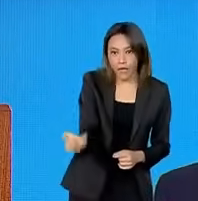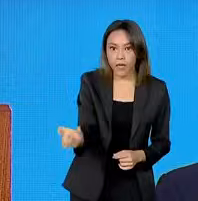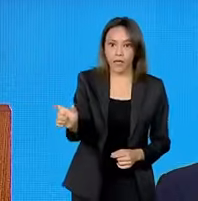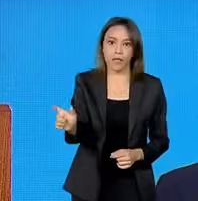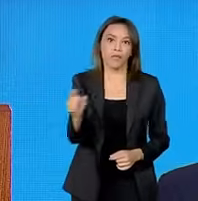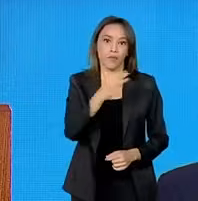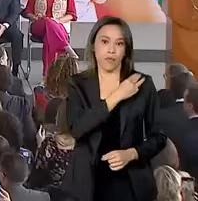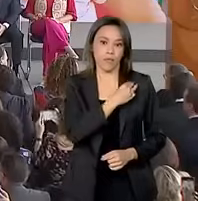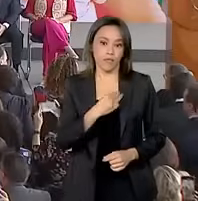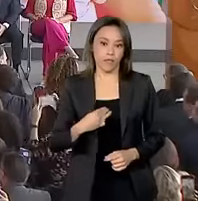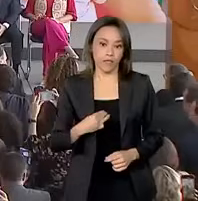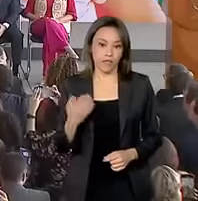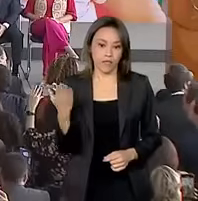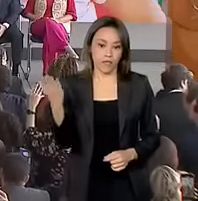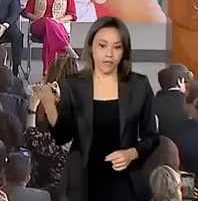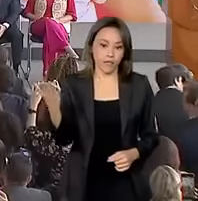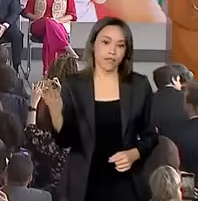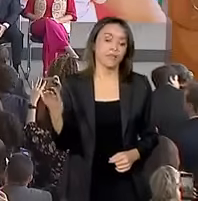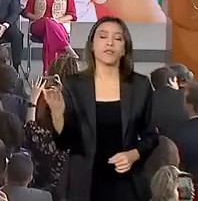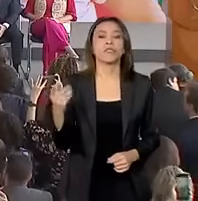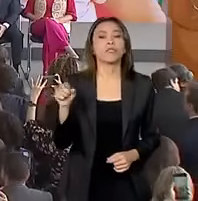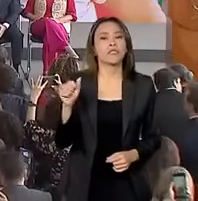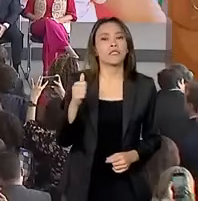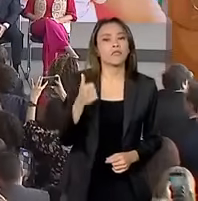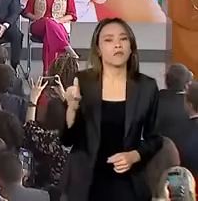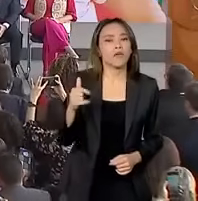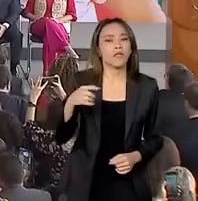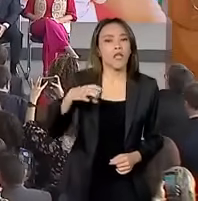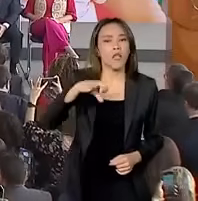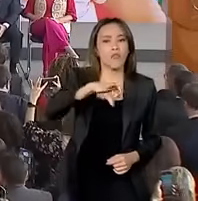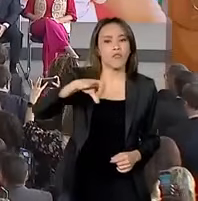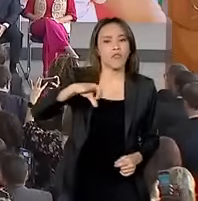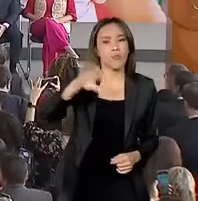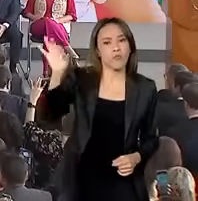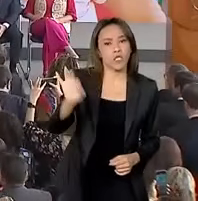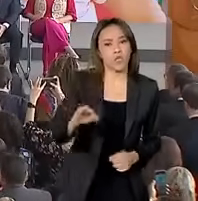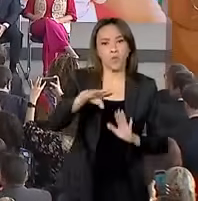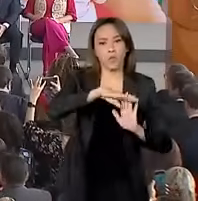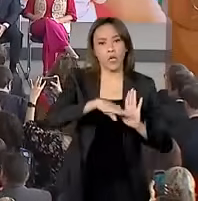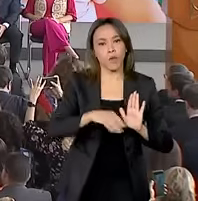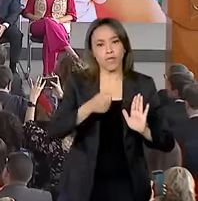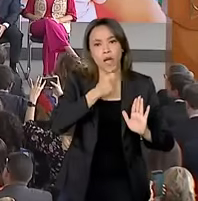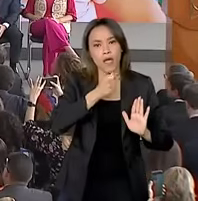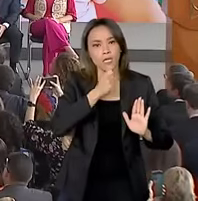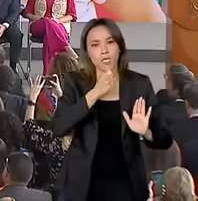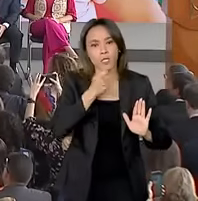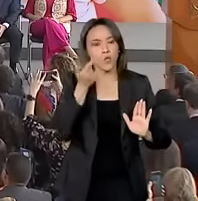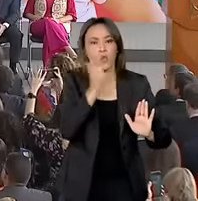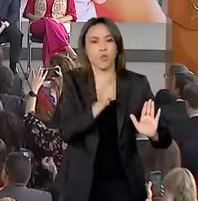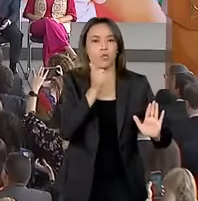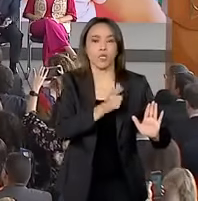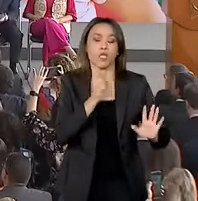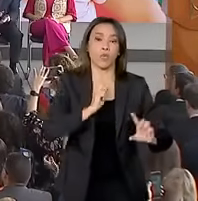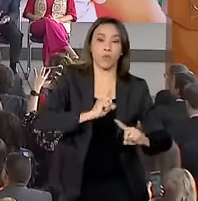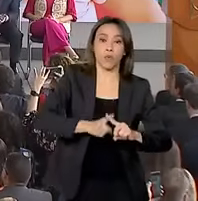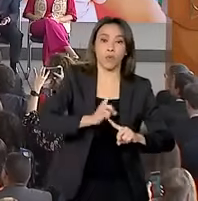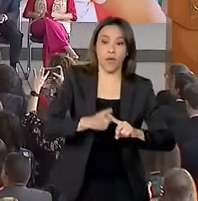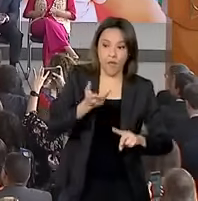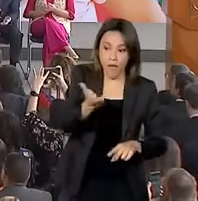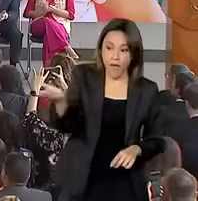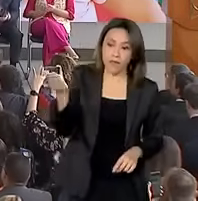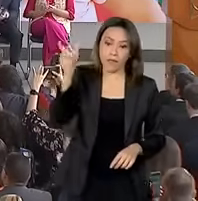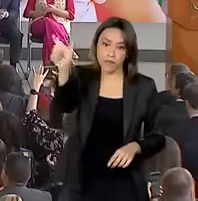Costa, e se não fosse eles, 90% dos programas ainda não teriam saído, porque eles são as pessoas